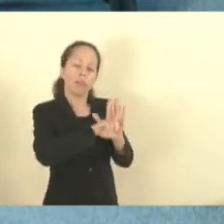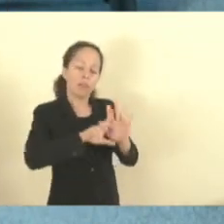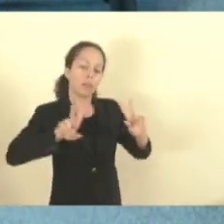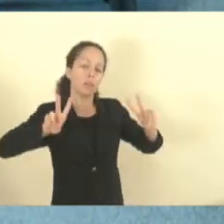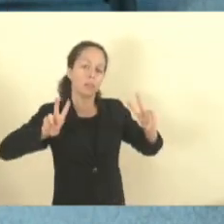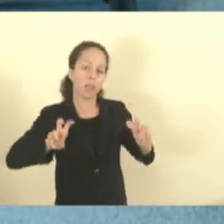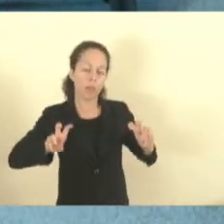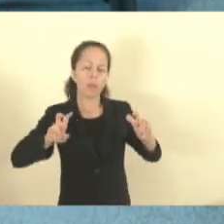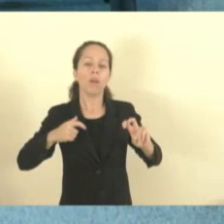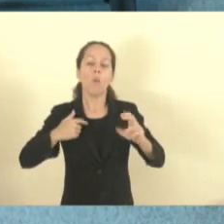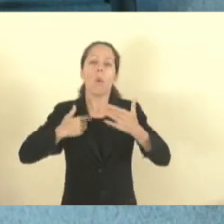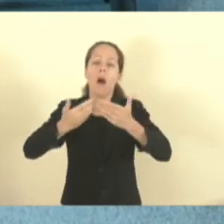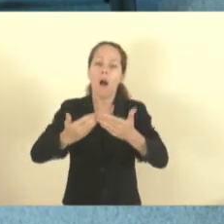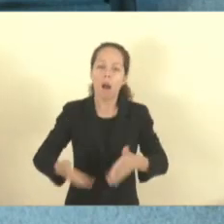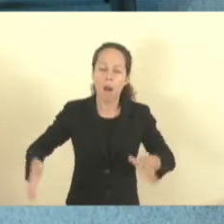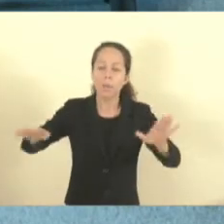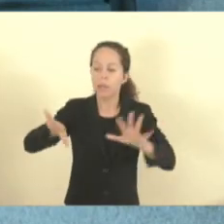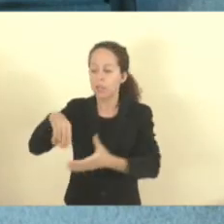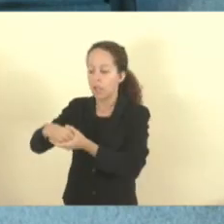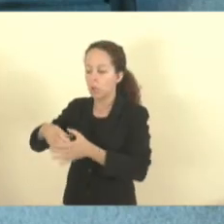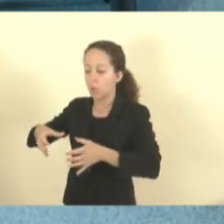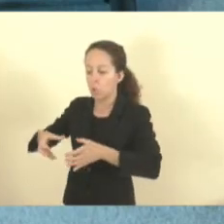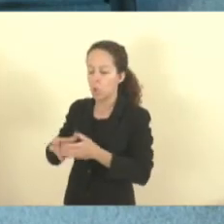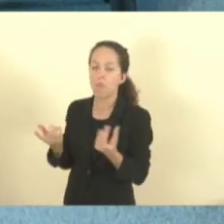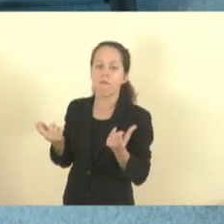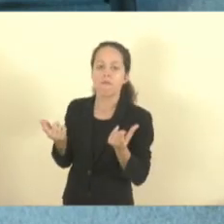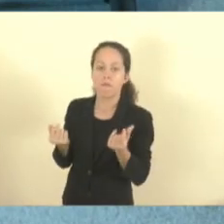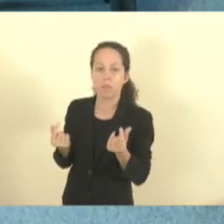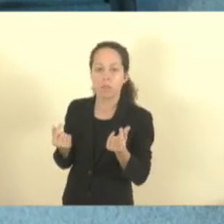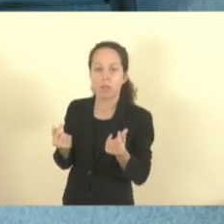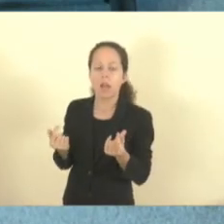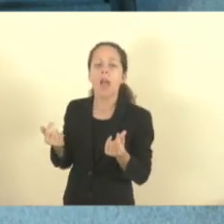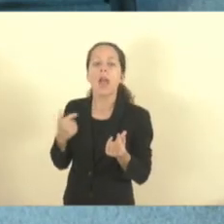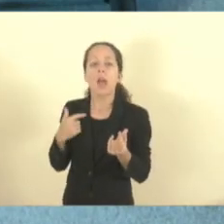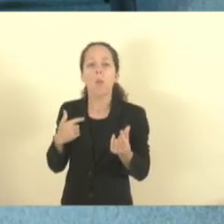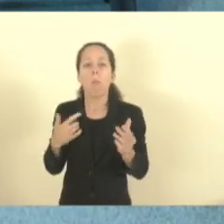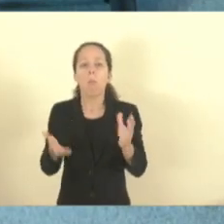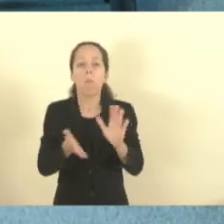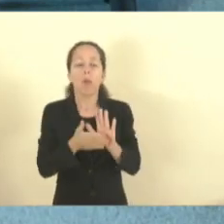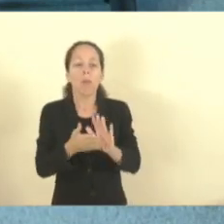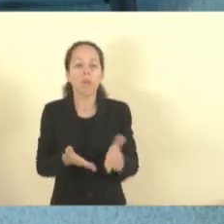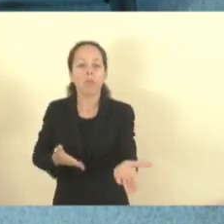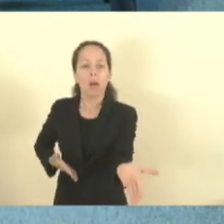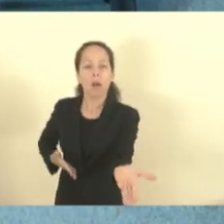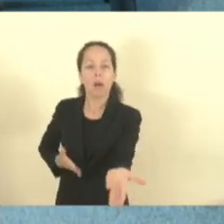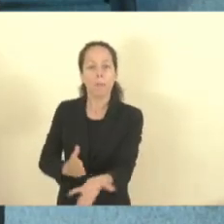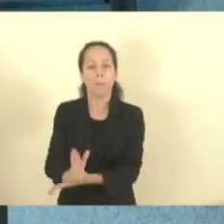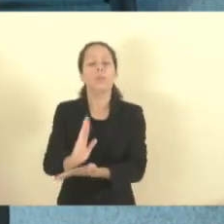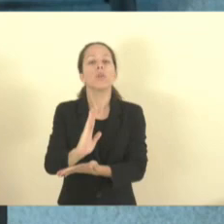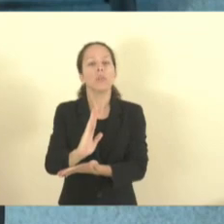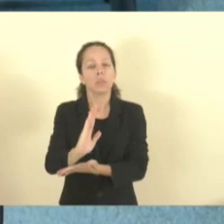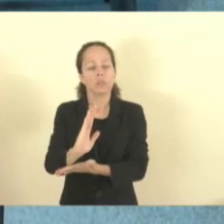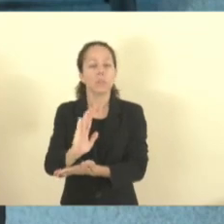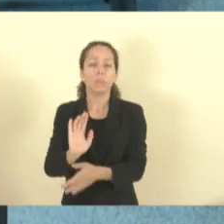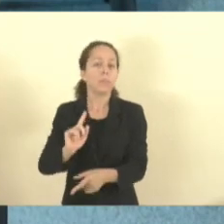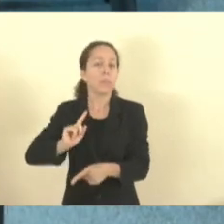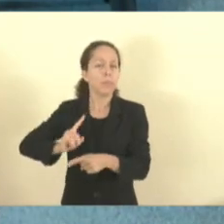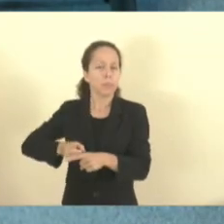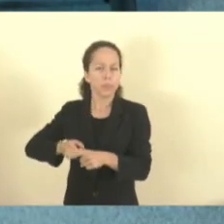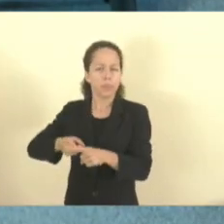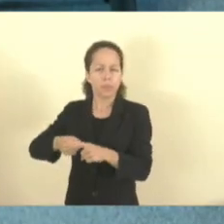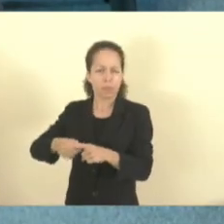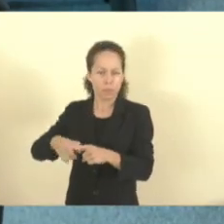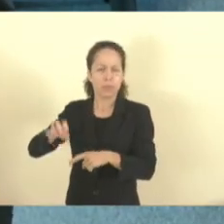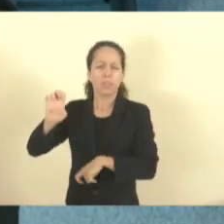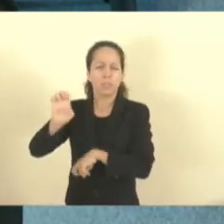matéria, e na Comissão de Finanças eu relato pela aprovação, uma vez que tudo aquilo que o